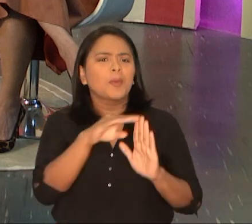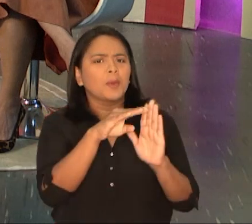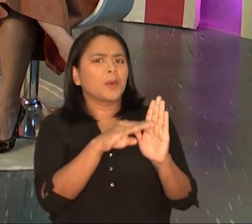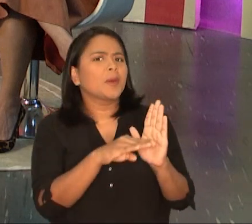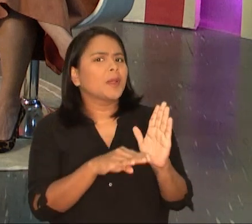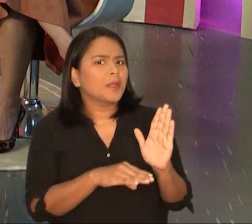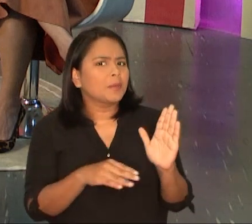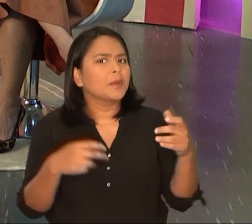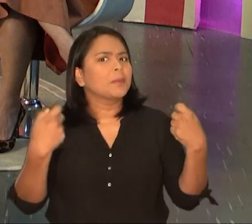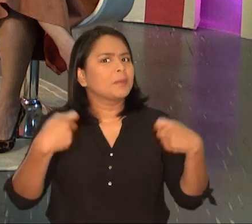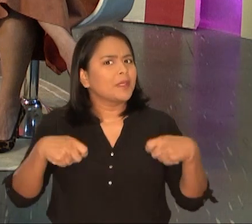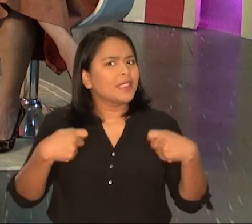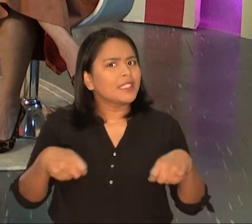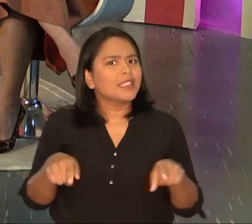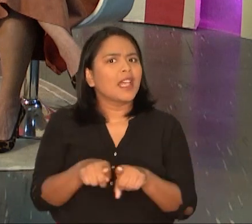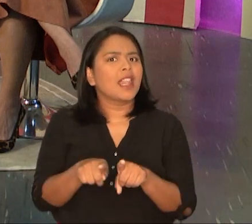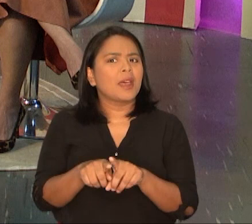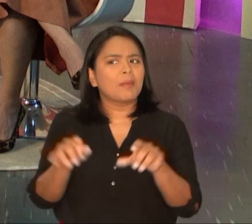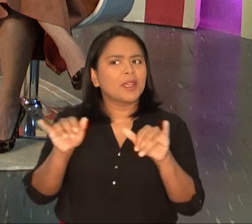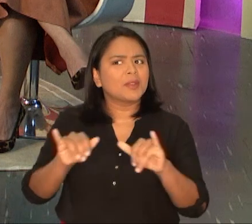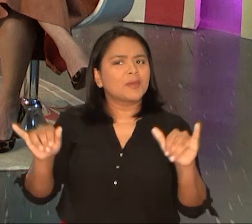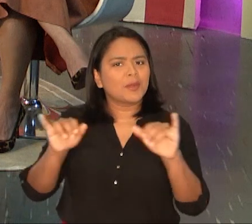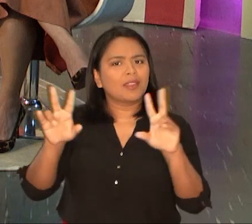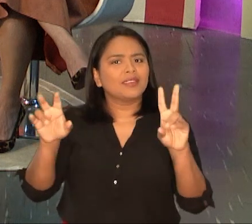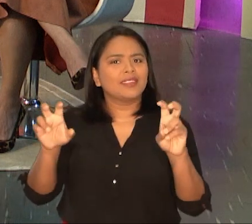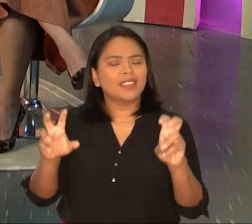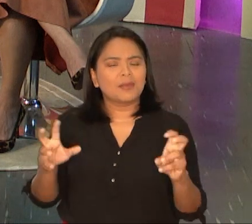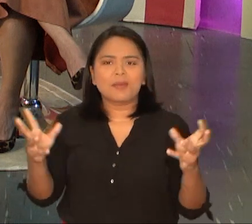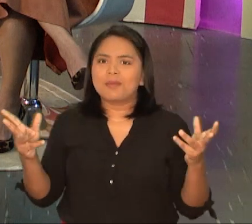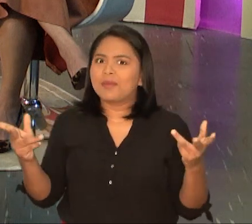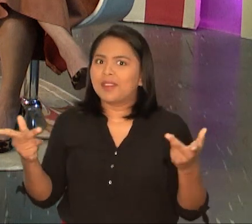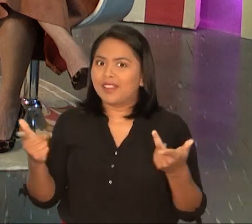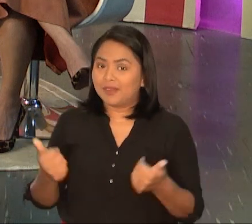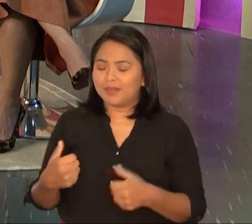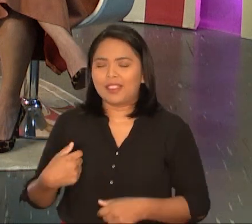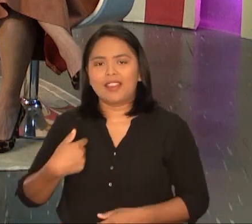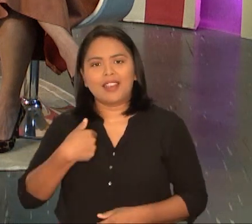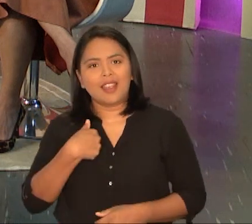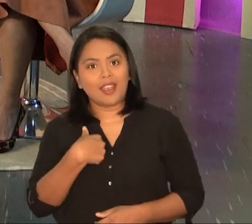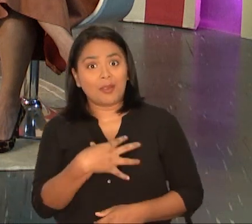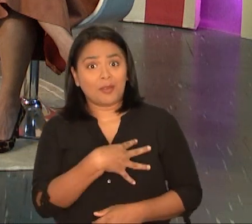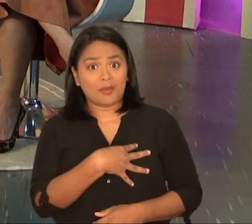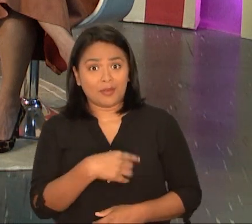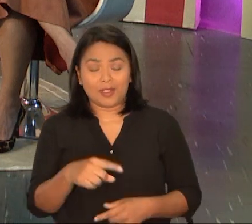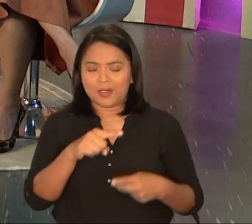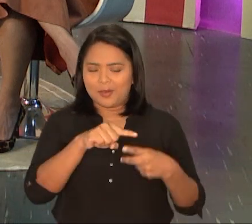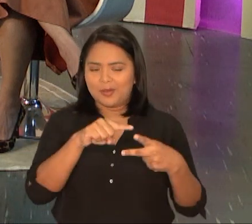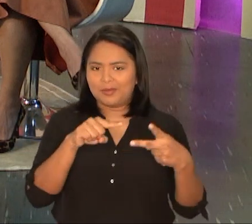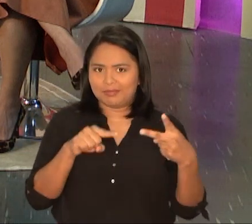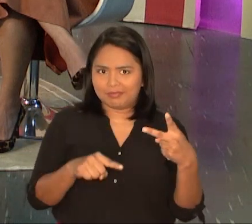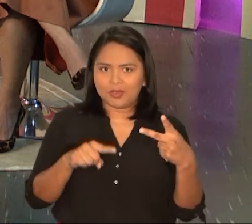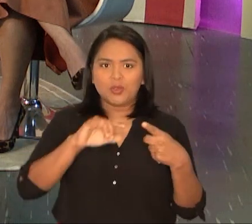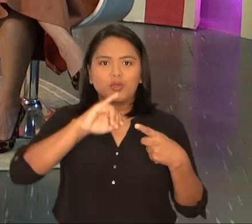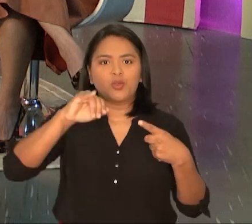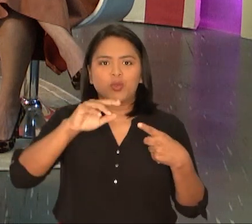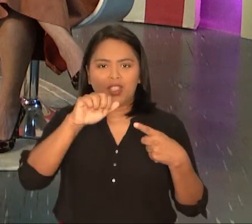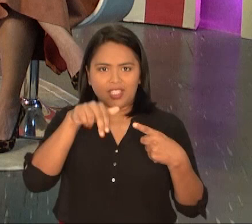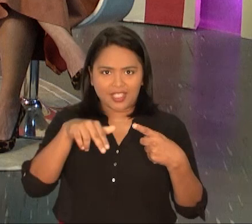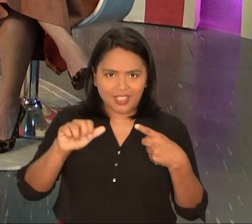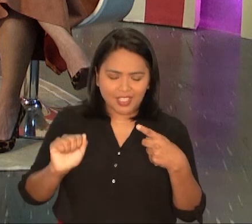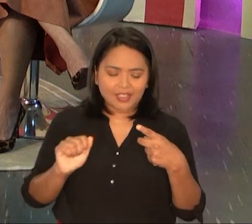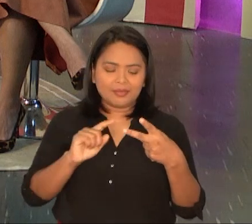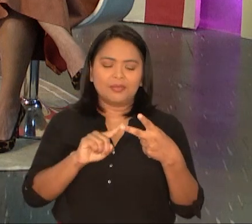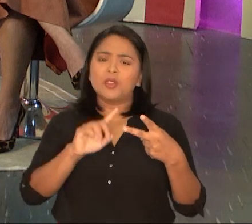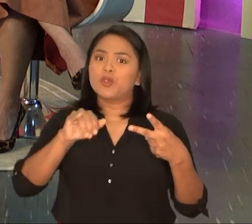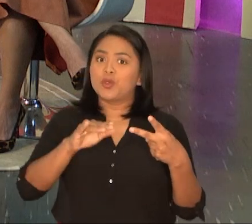abordar esse assunto que é tão interessante e maravilhoso. Eu que sou mãe de duas criaturinhas, que é a Joana e o João, eu sou suspeita de